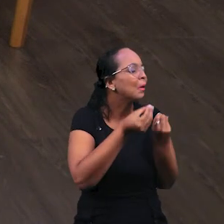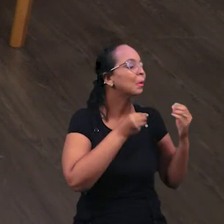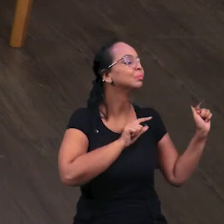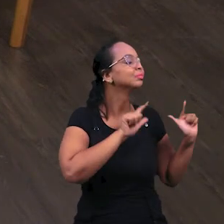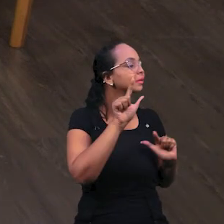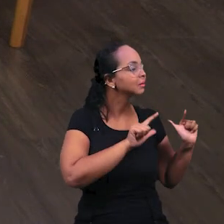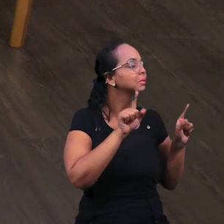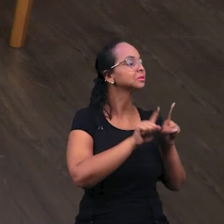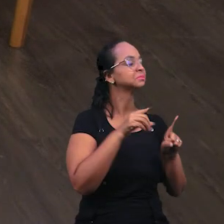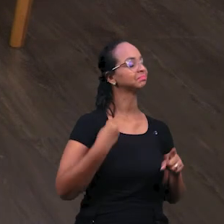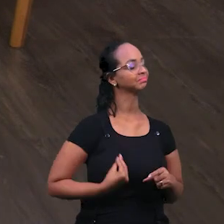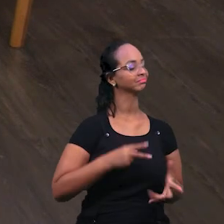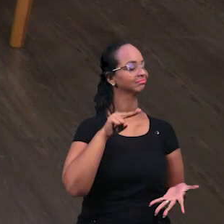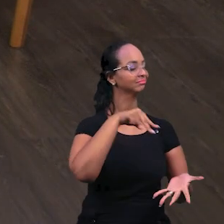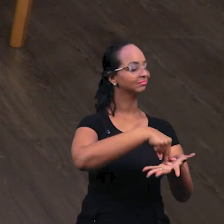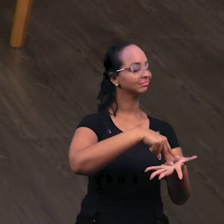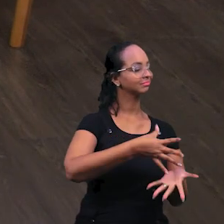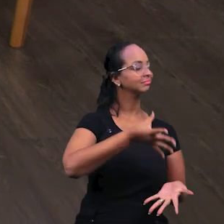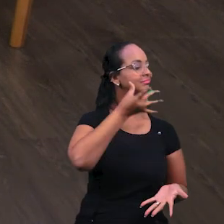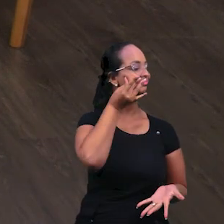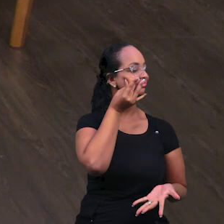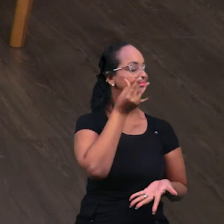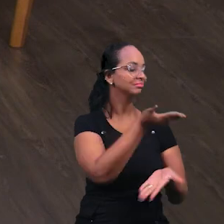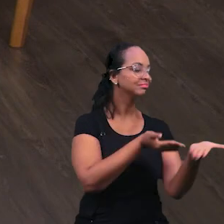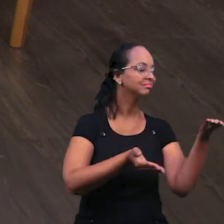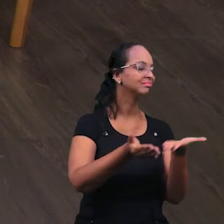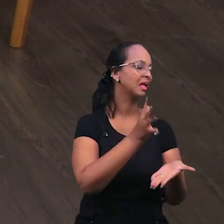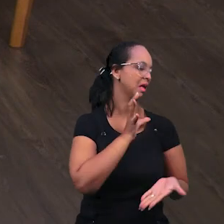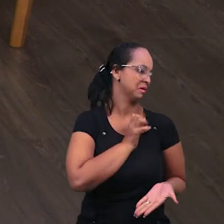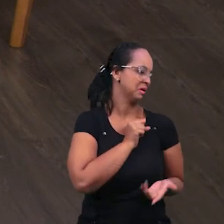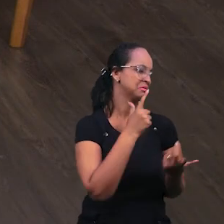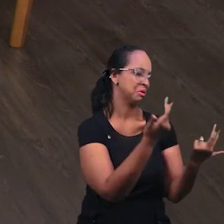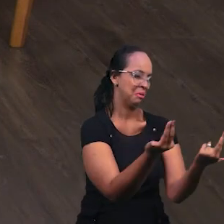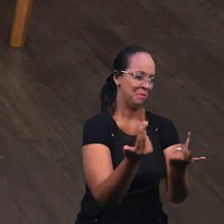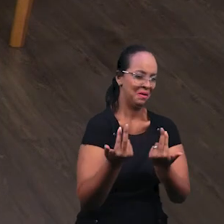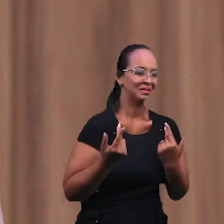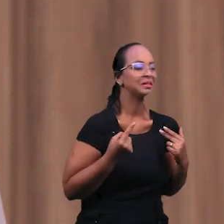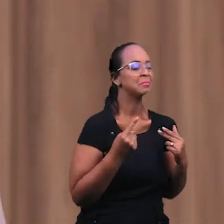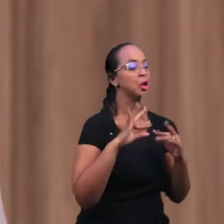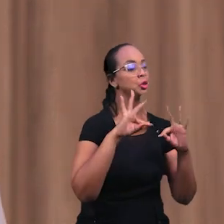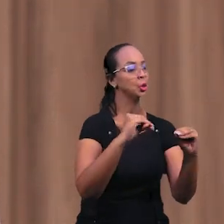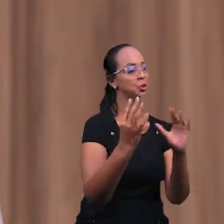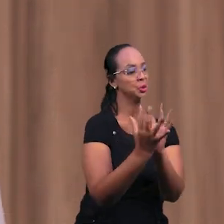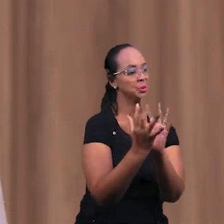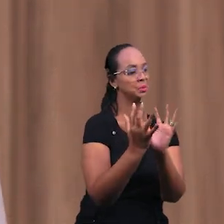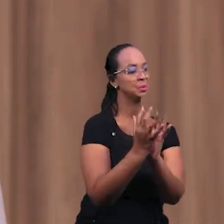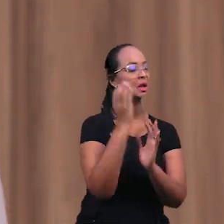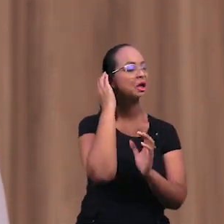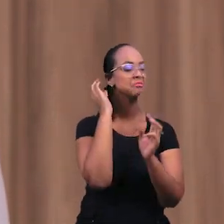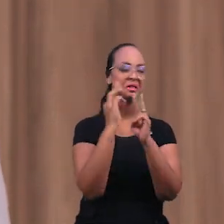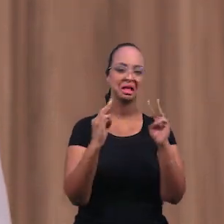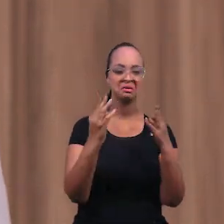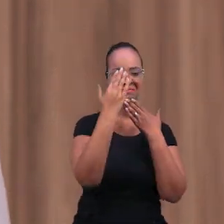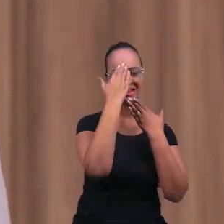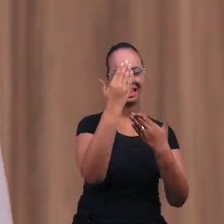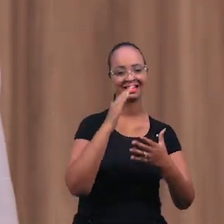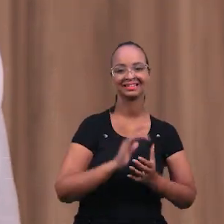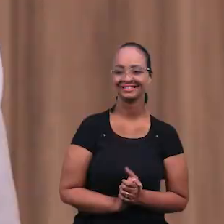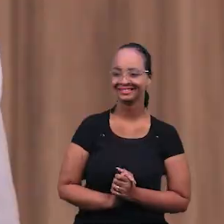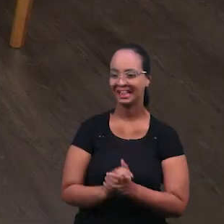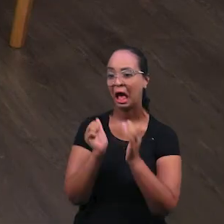pouco desse trabalho e estar aqui presente, né? Com irmãos tão queridos como o senhor e toda a equipe da Rádio Manaim. Muito